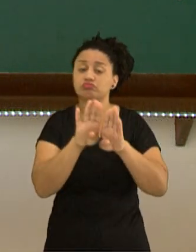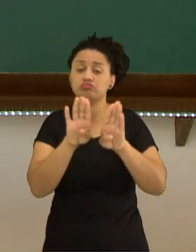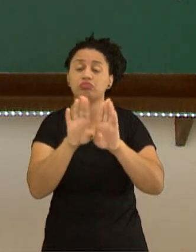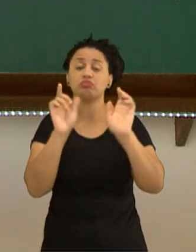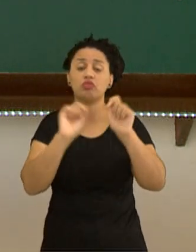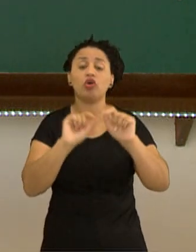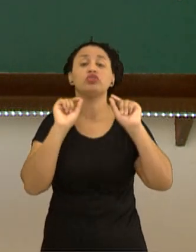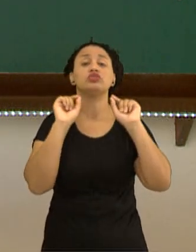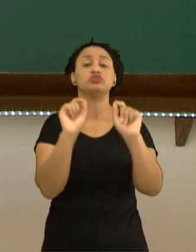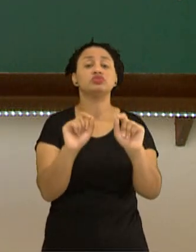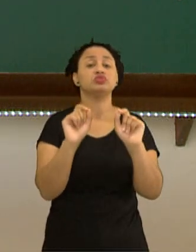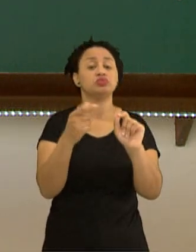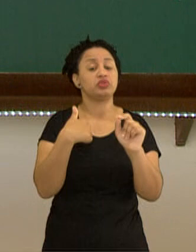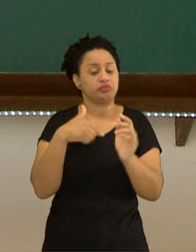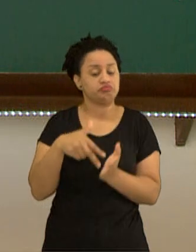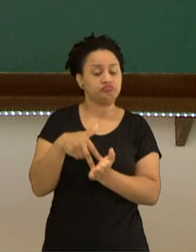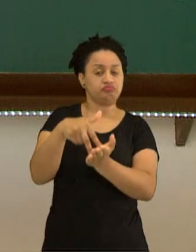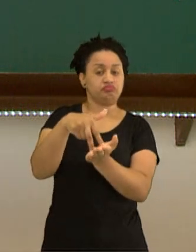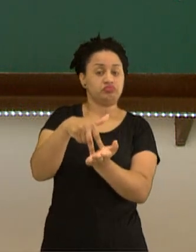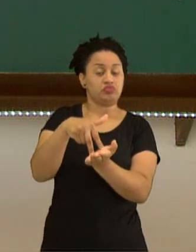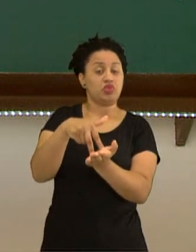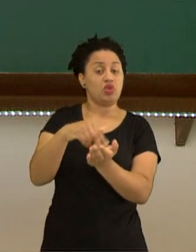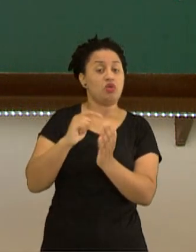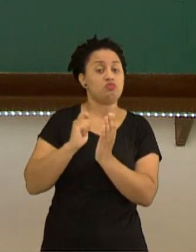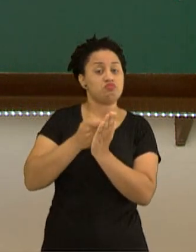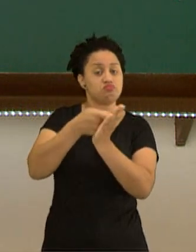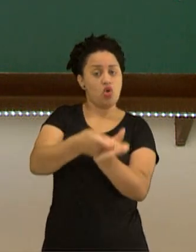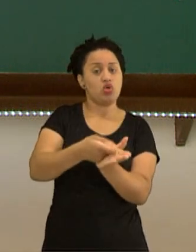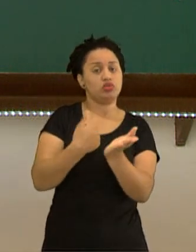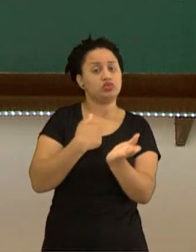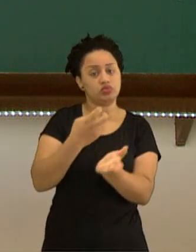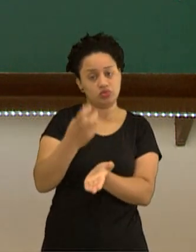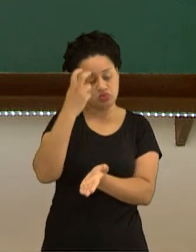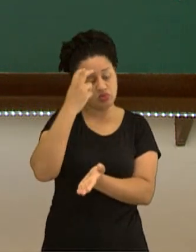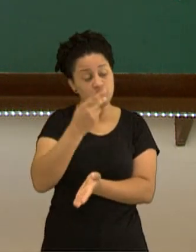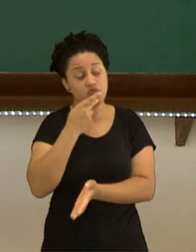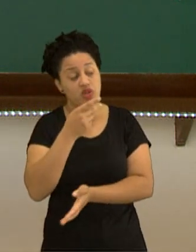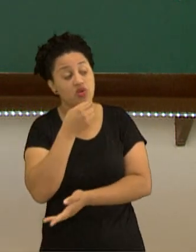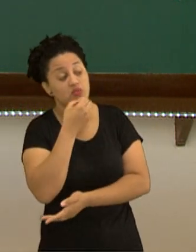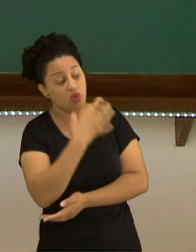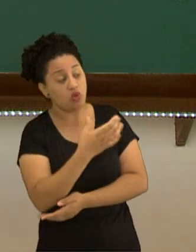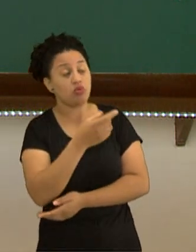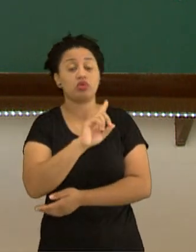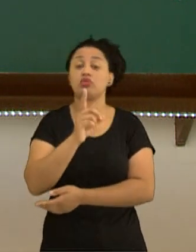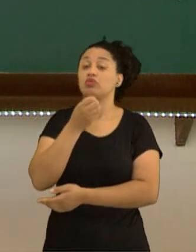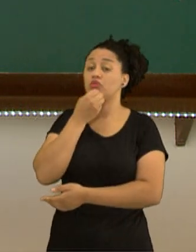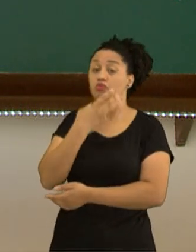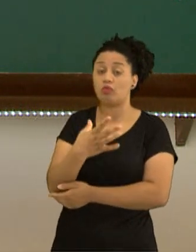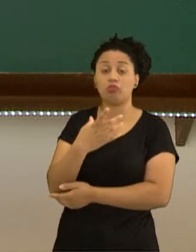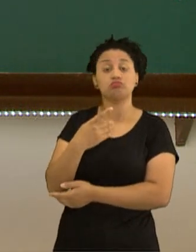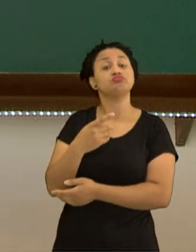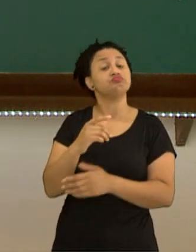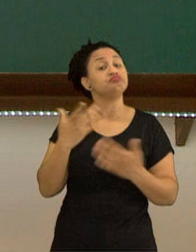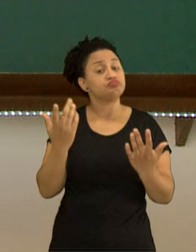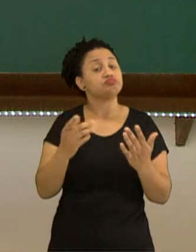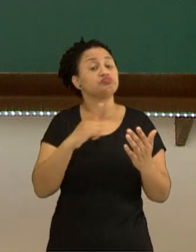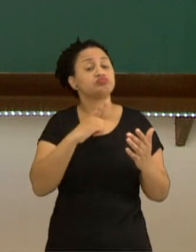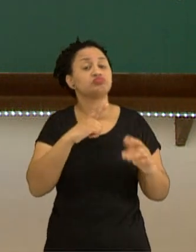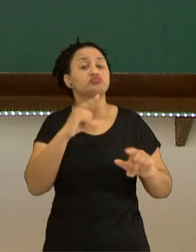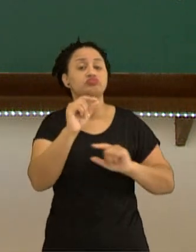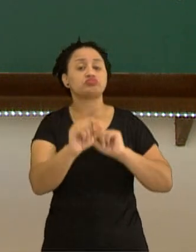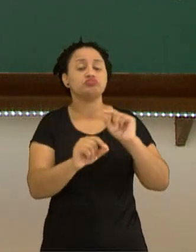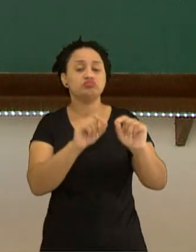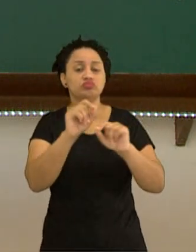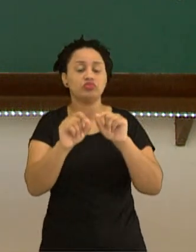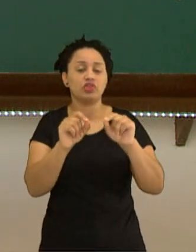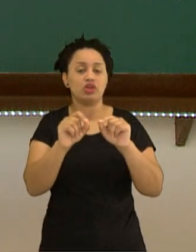que é uma visão de imposição de cultura, que é dizer o que é bom e o que não é bom. Tanto que ela traz o Gombrich,